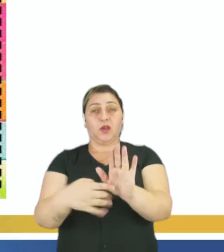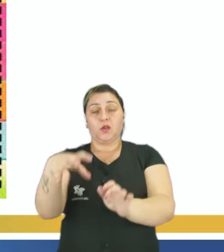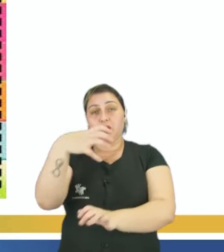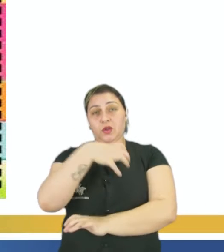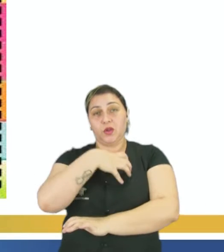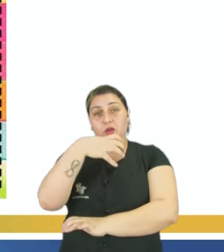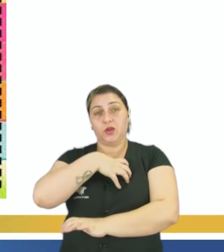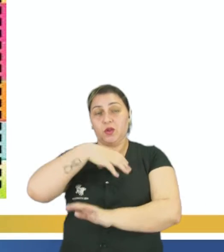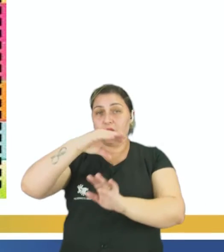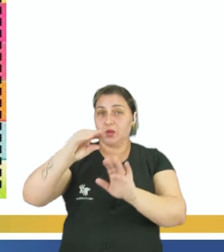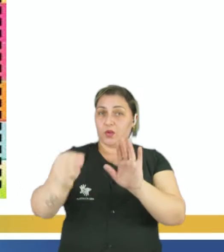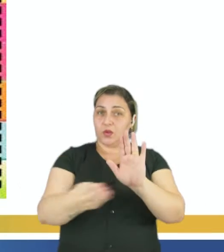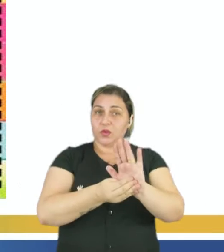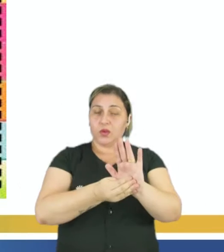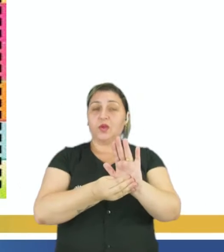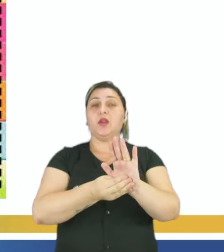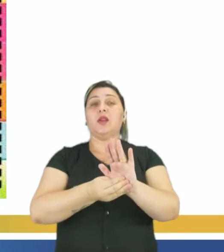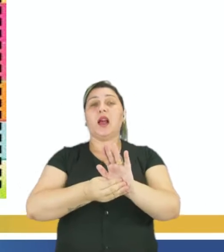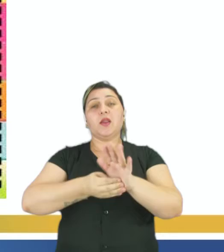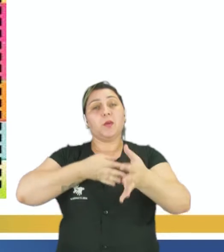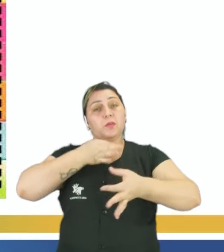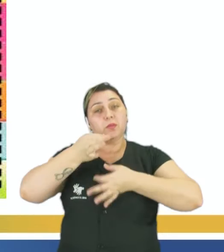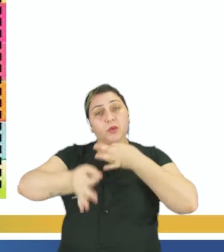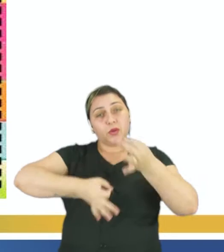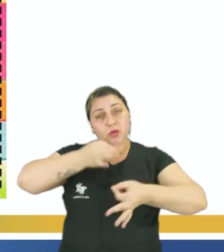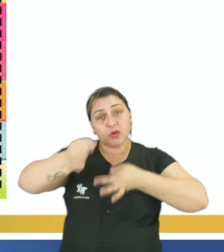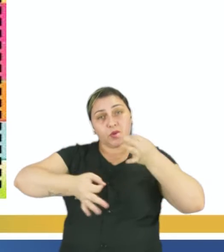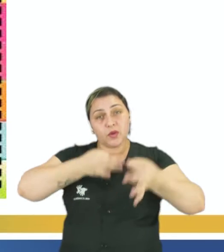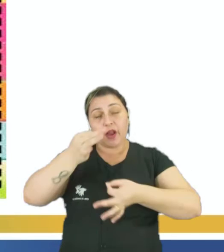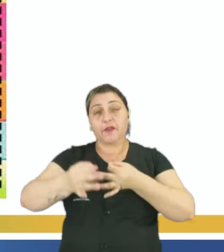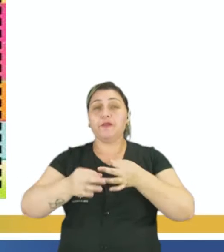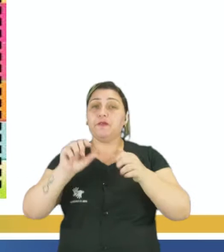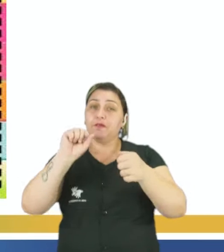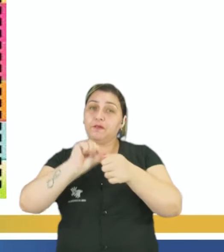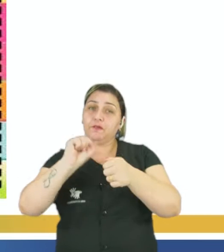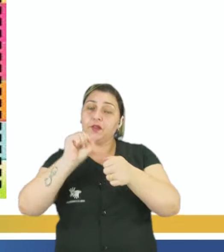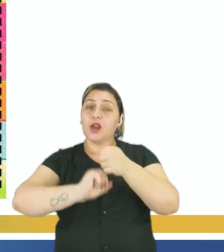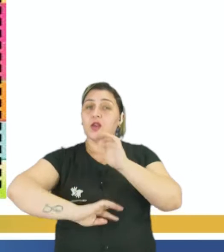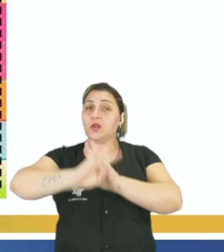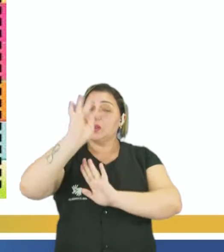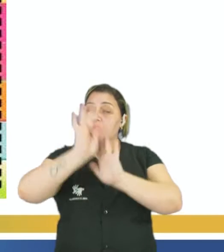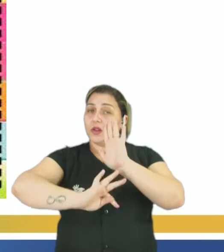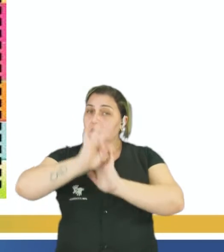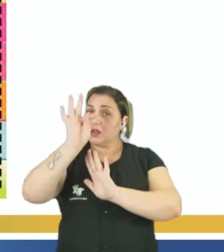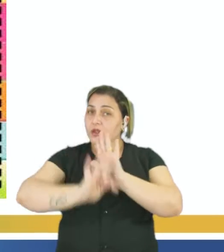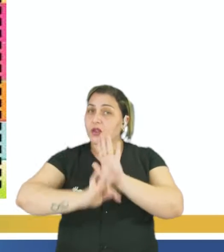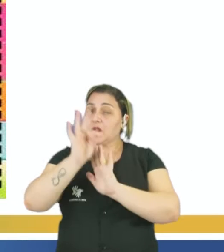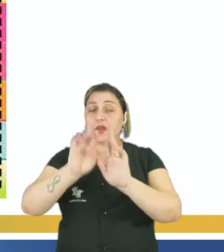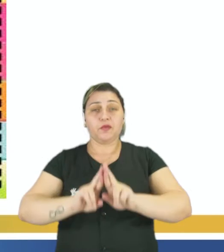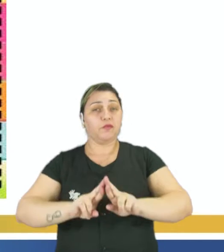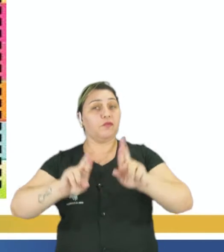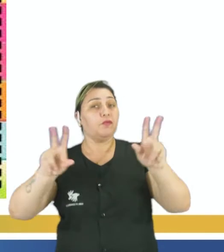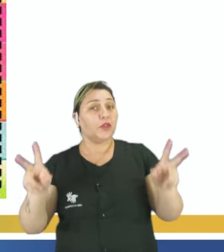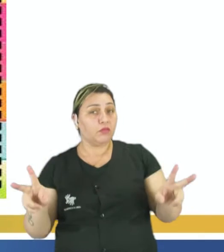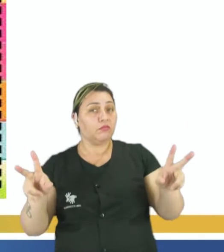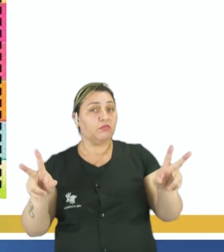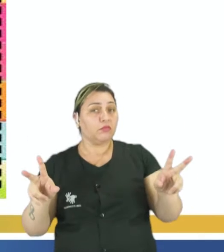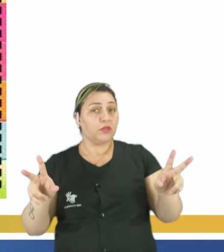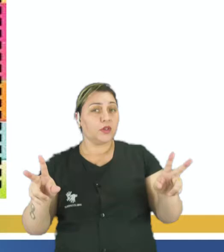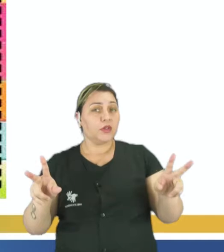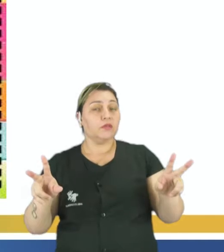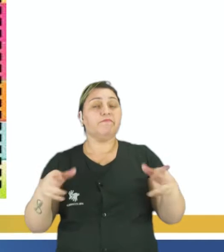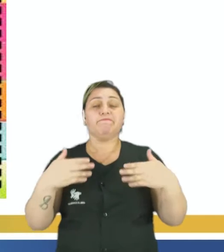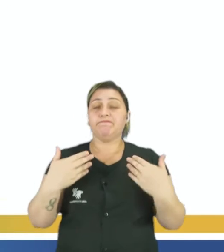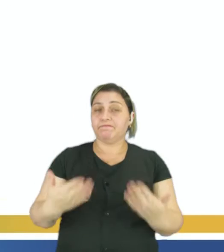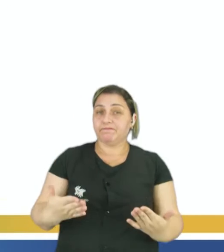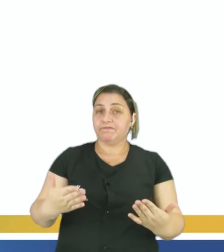de colocar essas opiniões é que fazem do texto resenha um texto tão diferenciado, tão